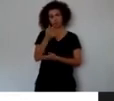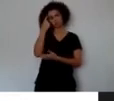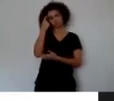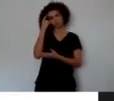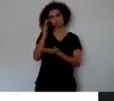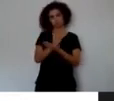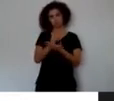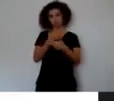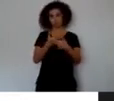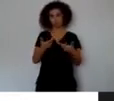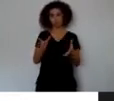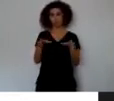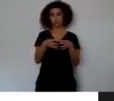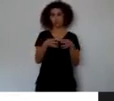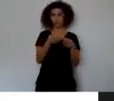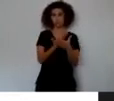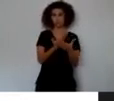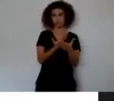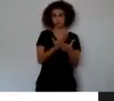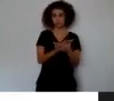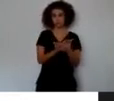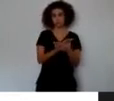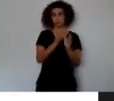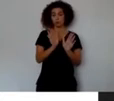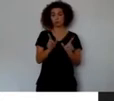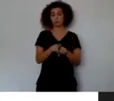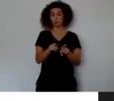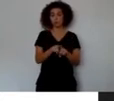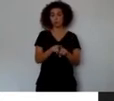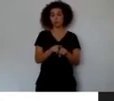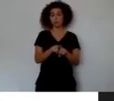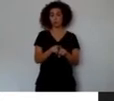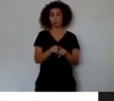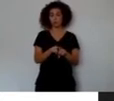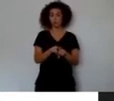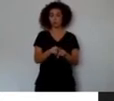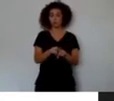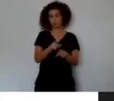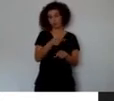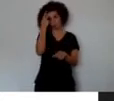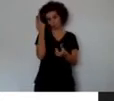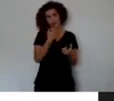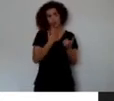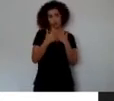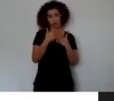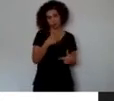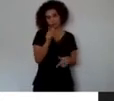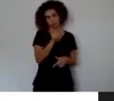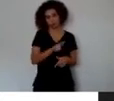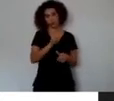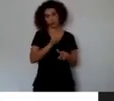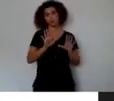de montar esse grupo de estudos, mas fazer um grupo com as pessoas que têm interesse, né, no assunto, mas que seja